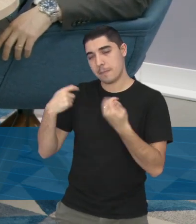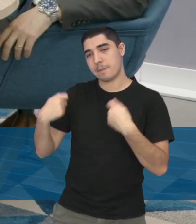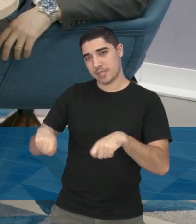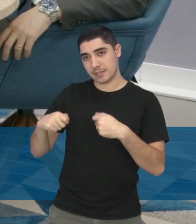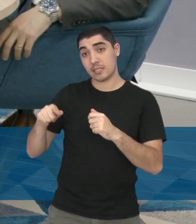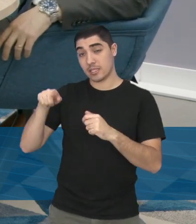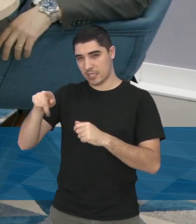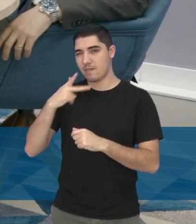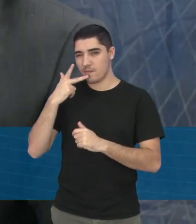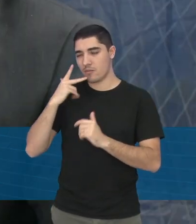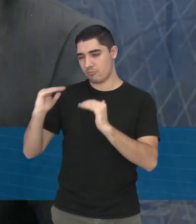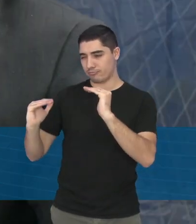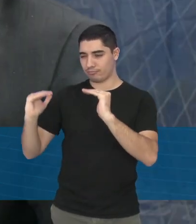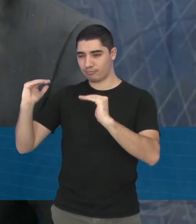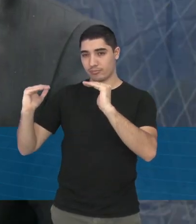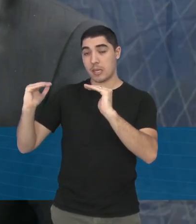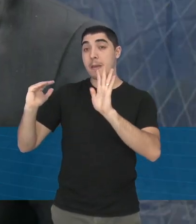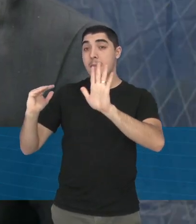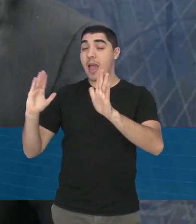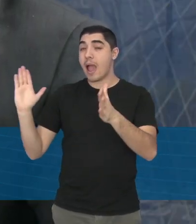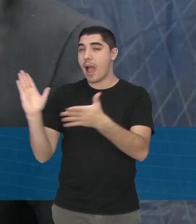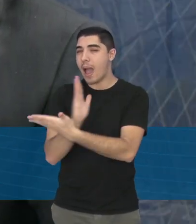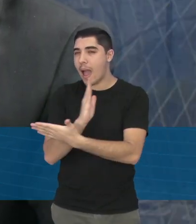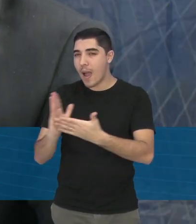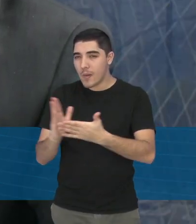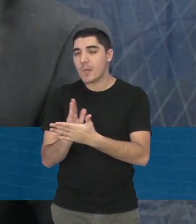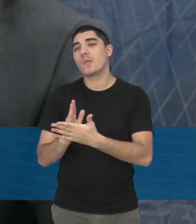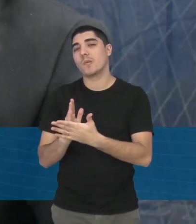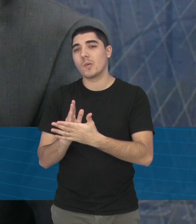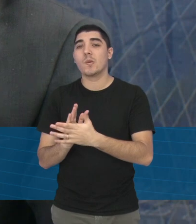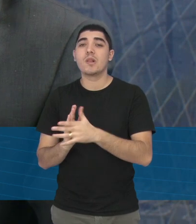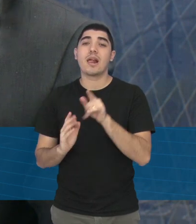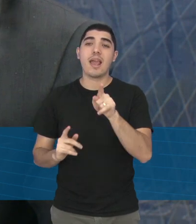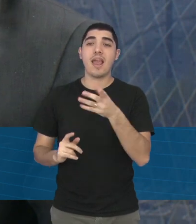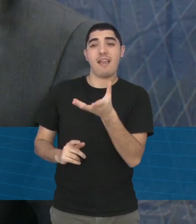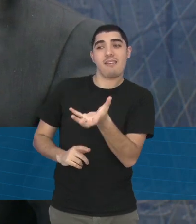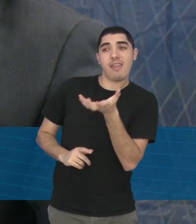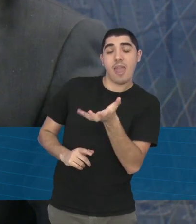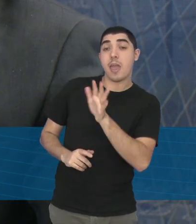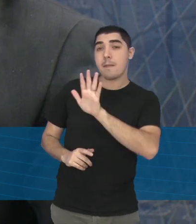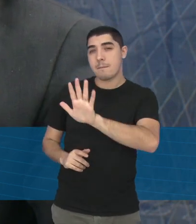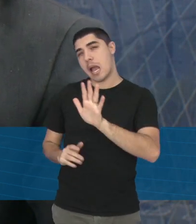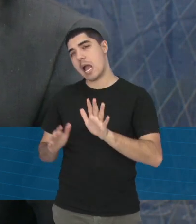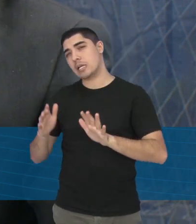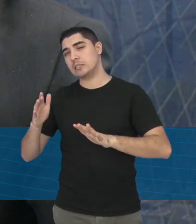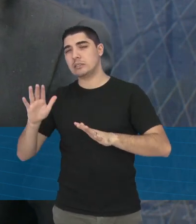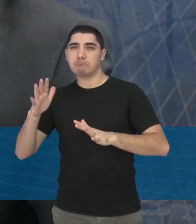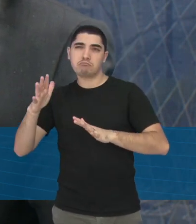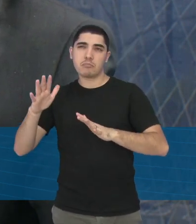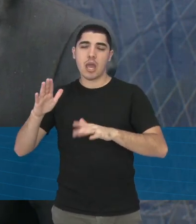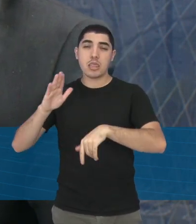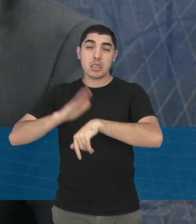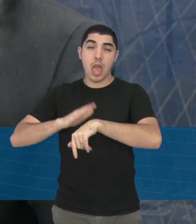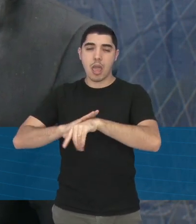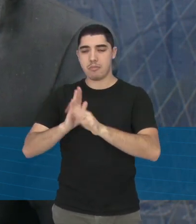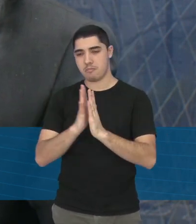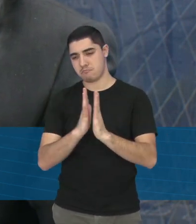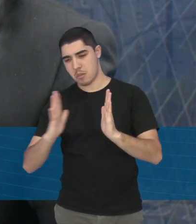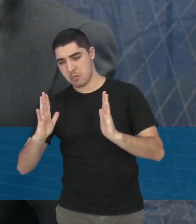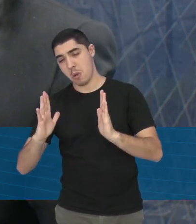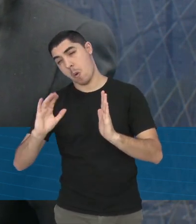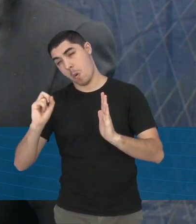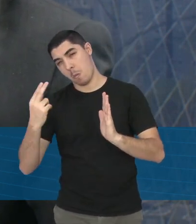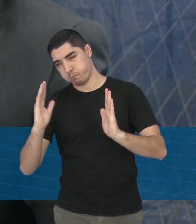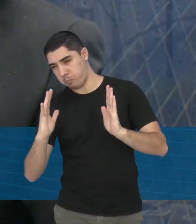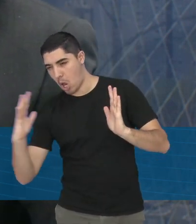seguinte, algumas vezes elas preferem, mas chegar a médio, longo prazo, ou chegar